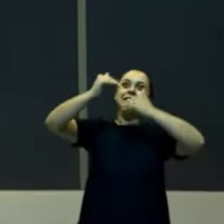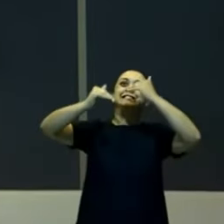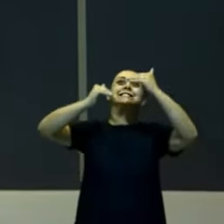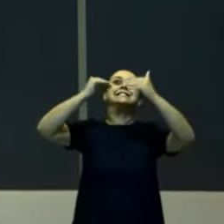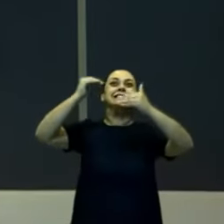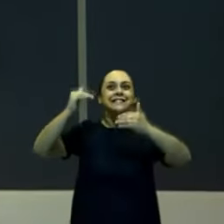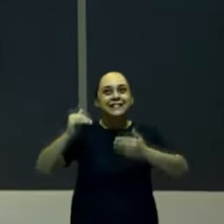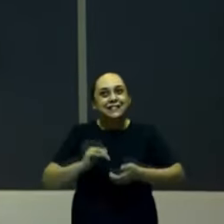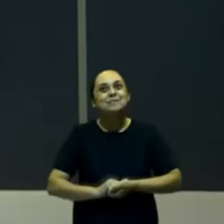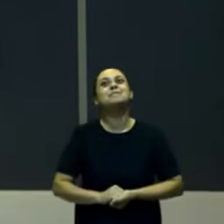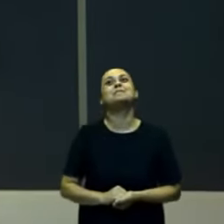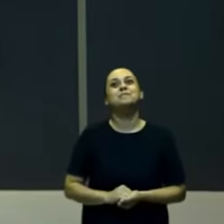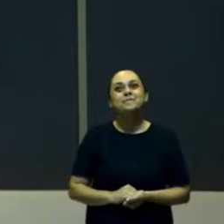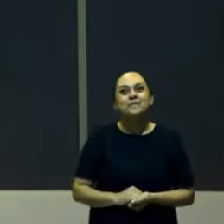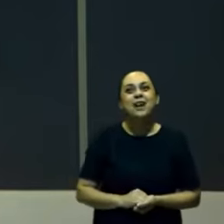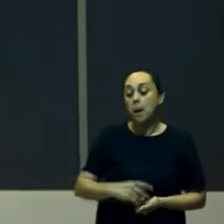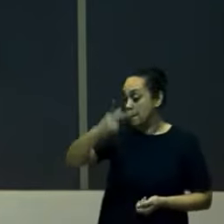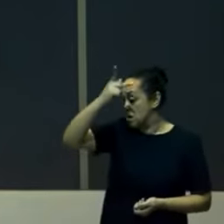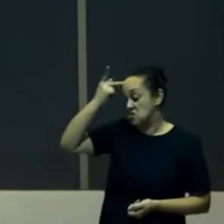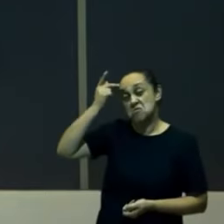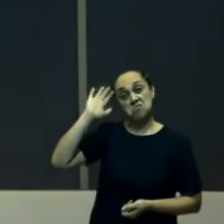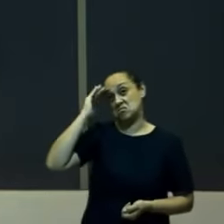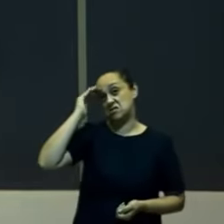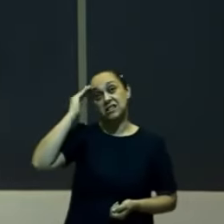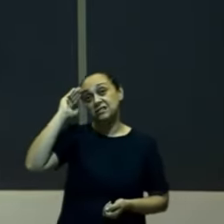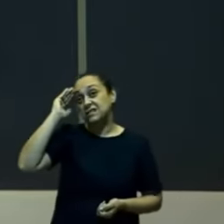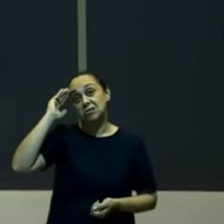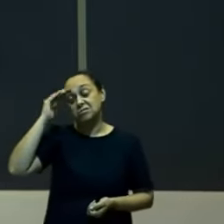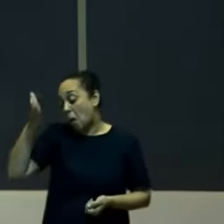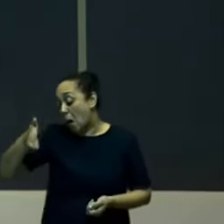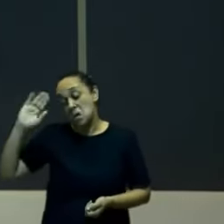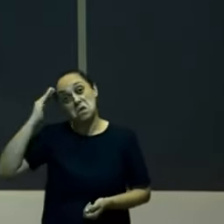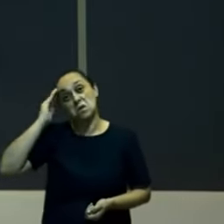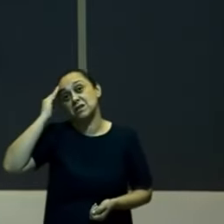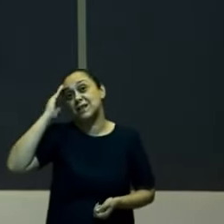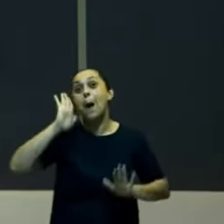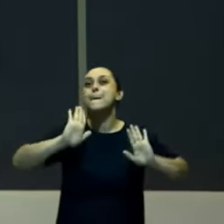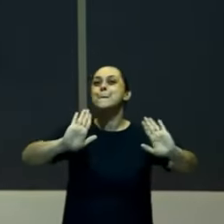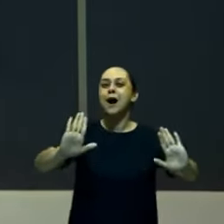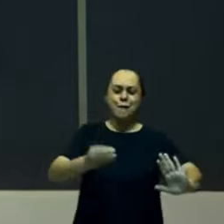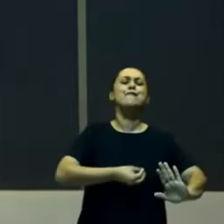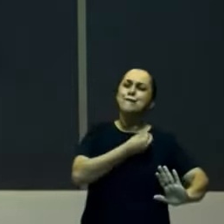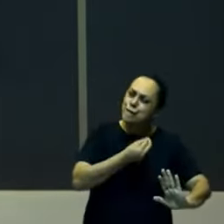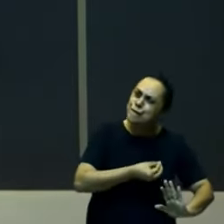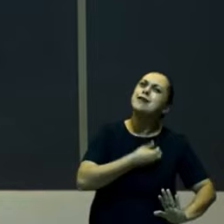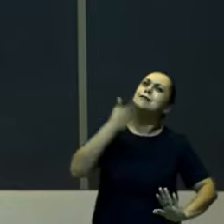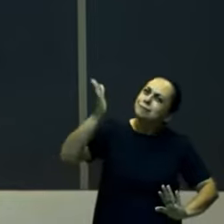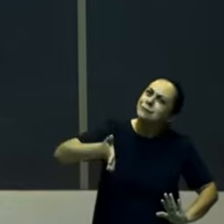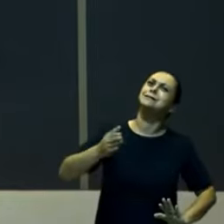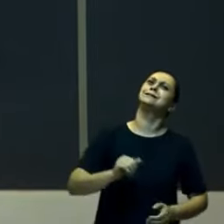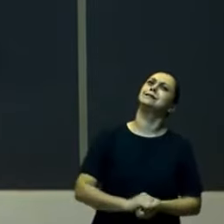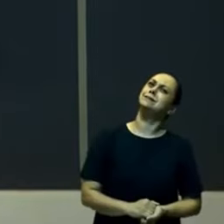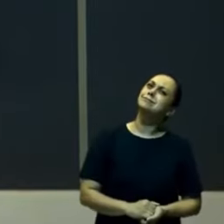É necessário, muitos não entenderam, e até hoje nós não entendemos, mas vivemos aquilo, fizemos